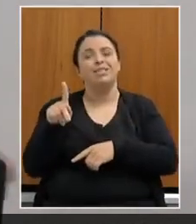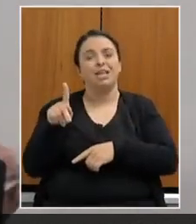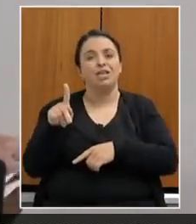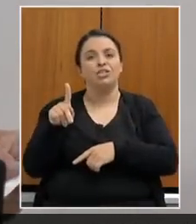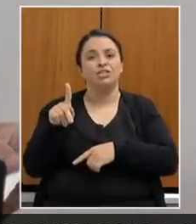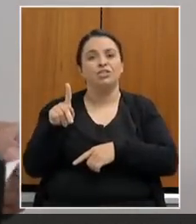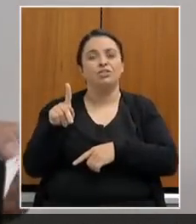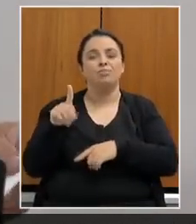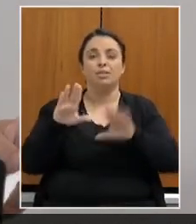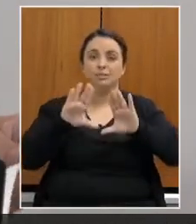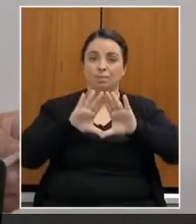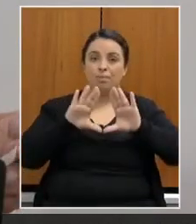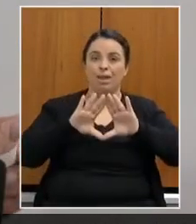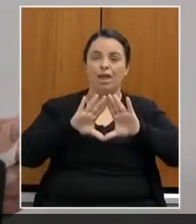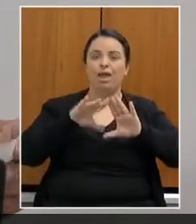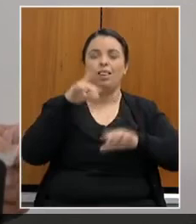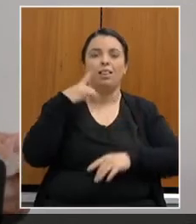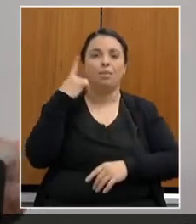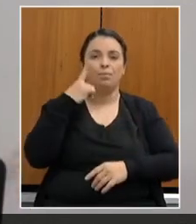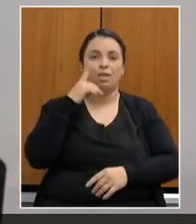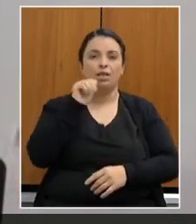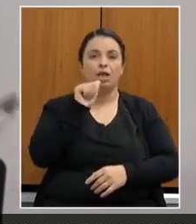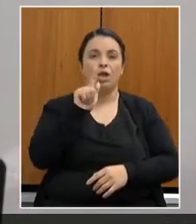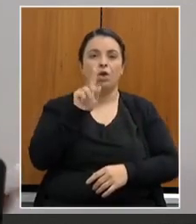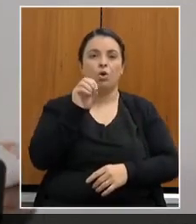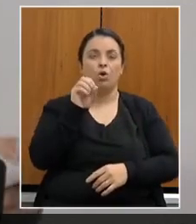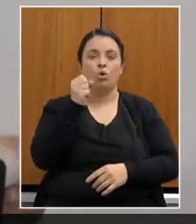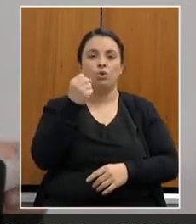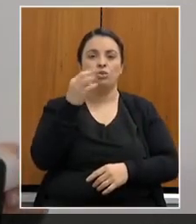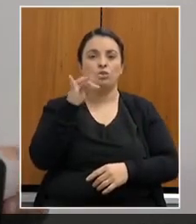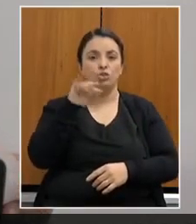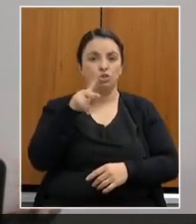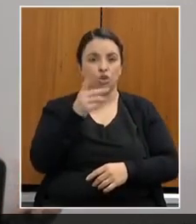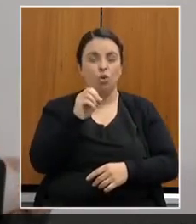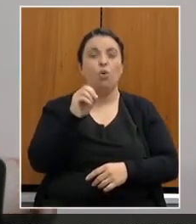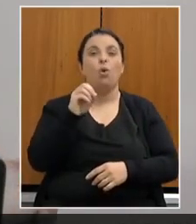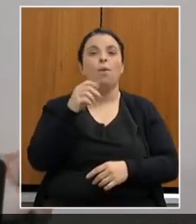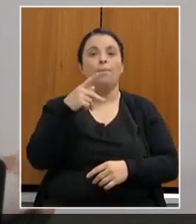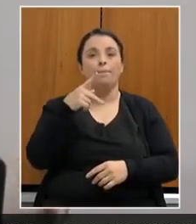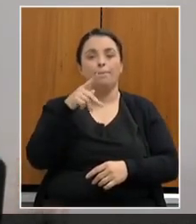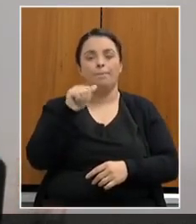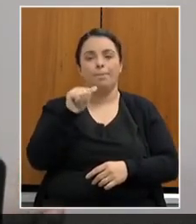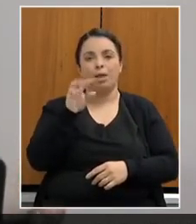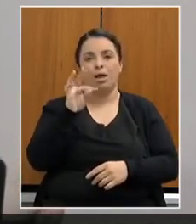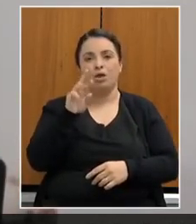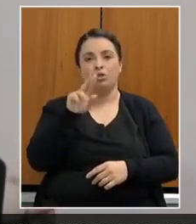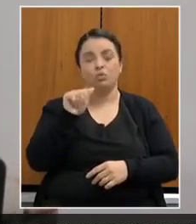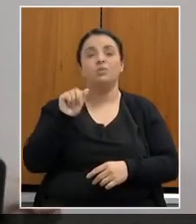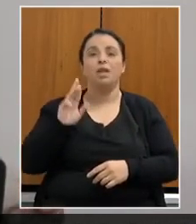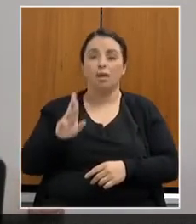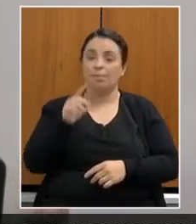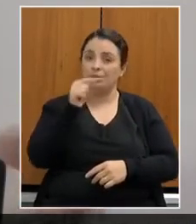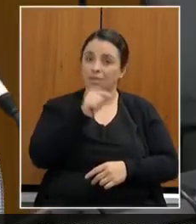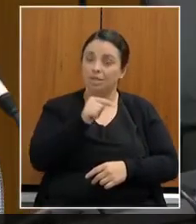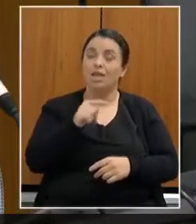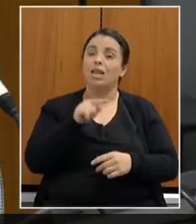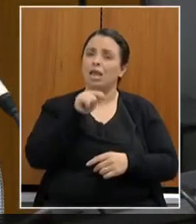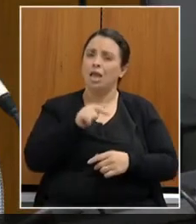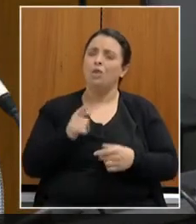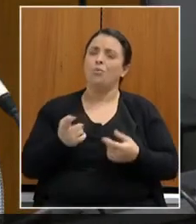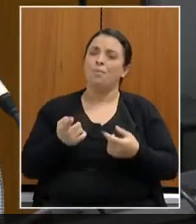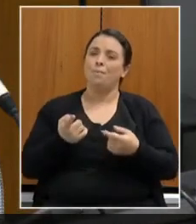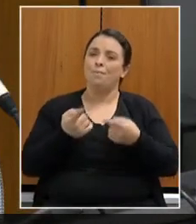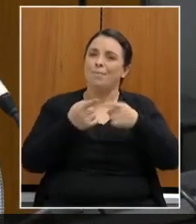Patrus, que tem sido um parceiro muito importante com o governo do Estado e,